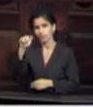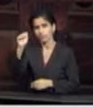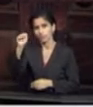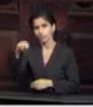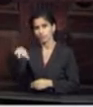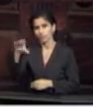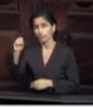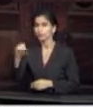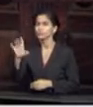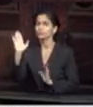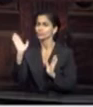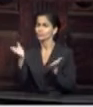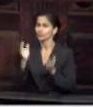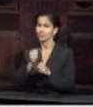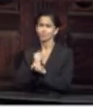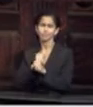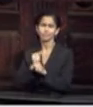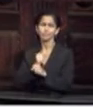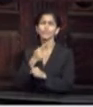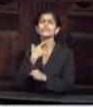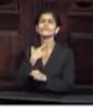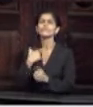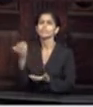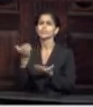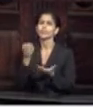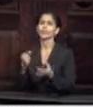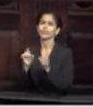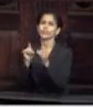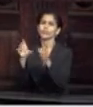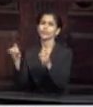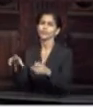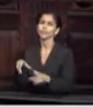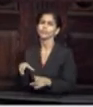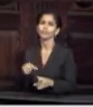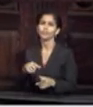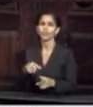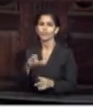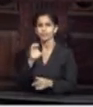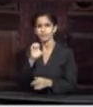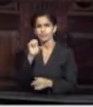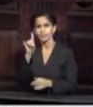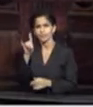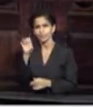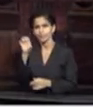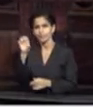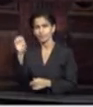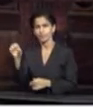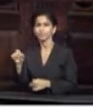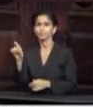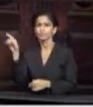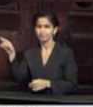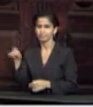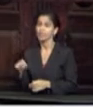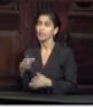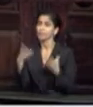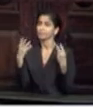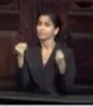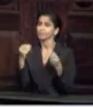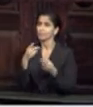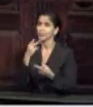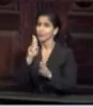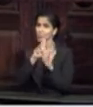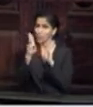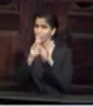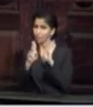SEDAI e é o grande articulador dessa situação toda, é muito citado na Operação Lava